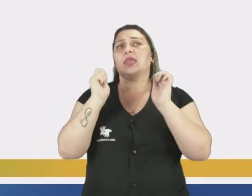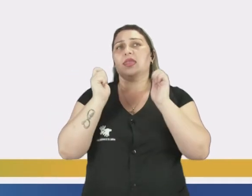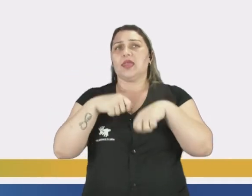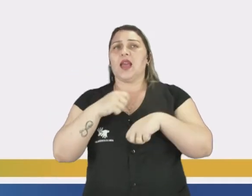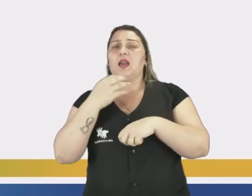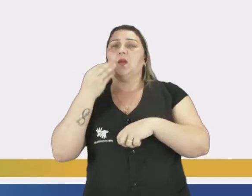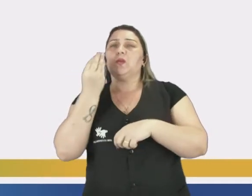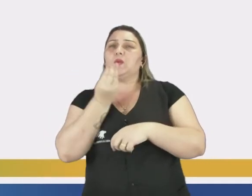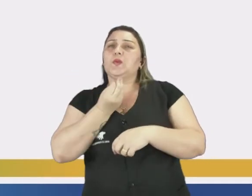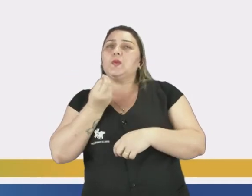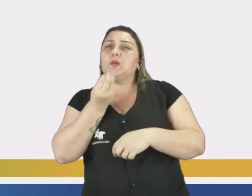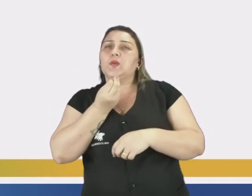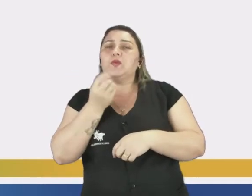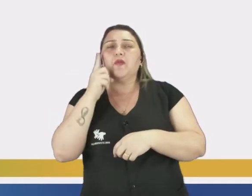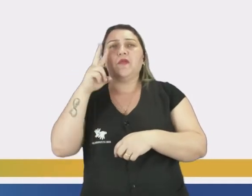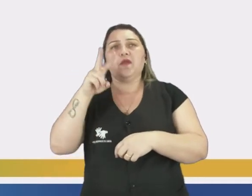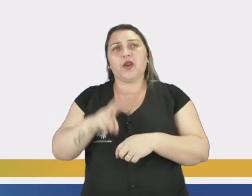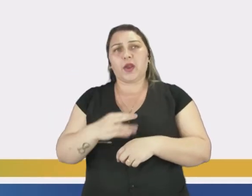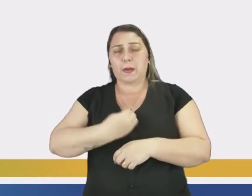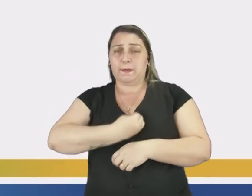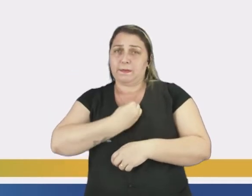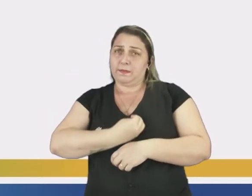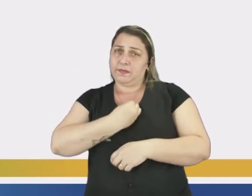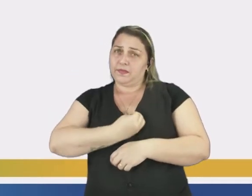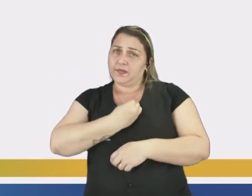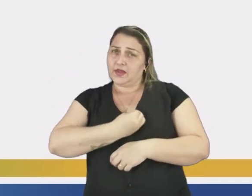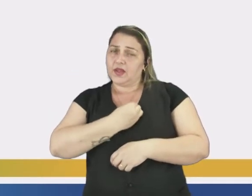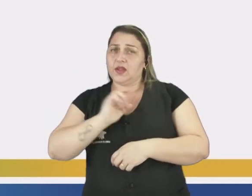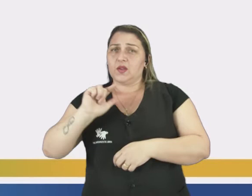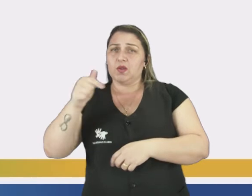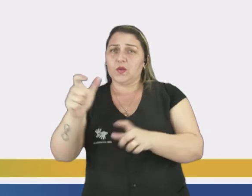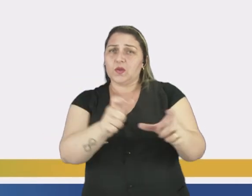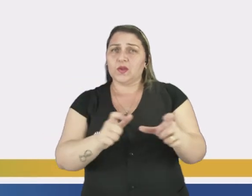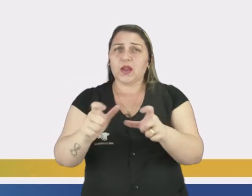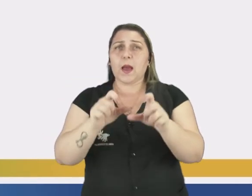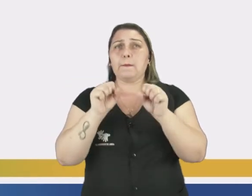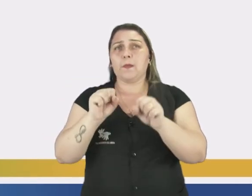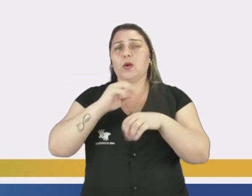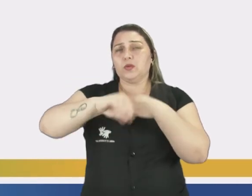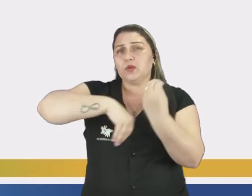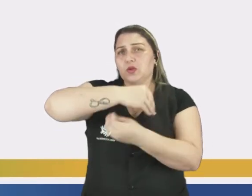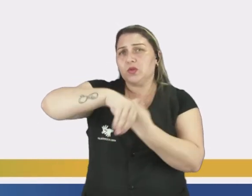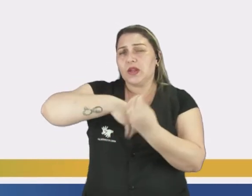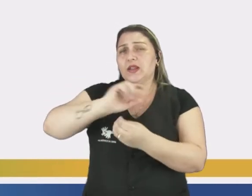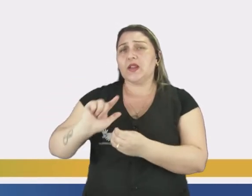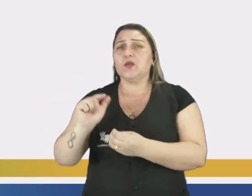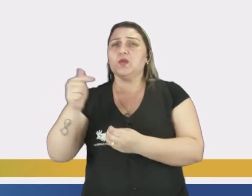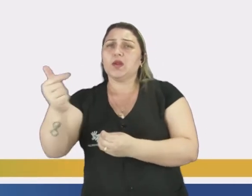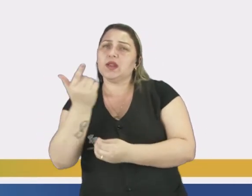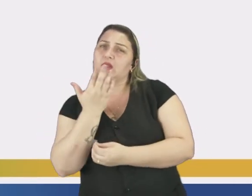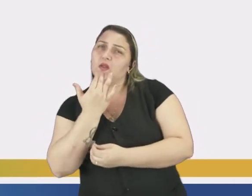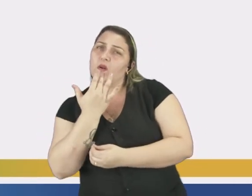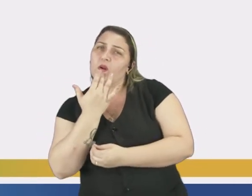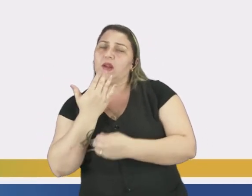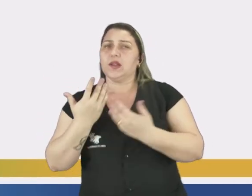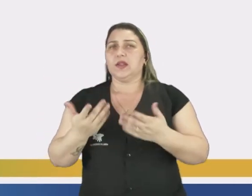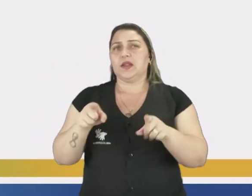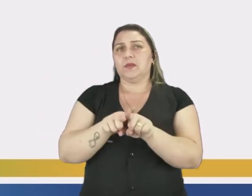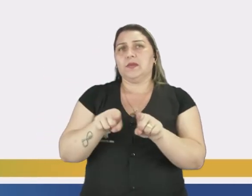de sabor. Então, observe que elas estão presentes em muitas outras áreas. Podem ser misturadas e gerar outras cores